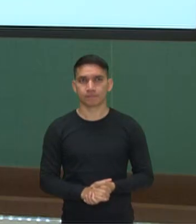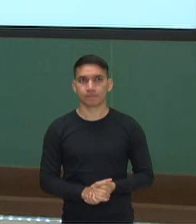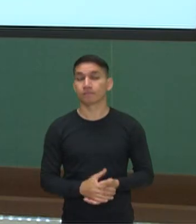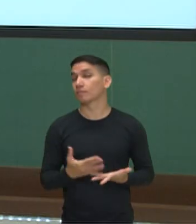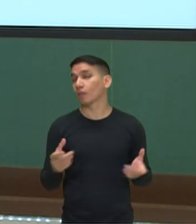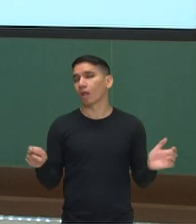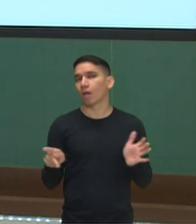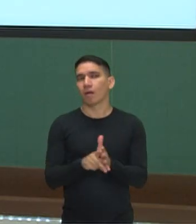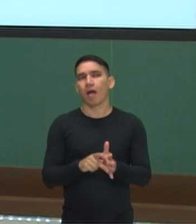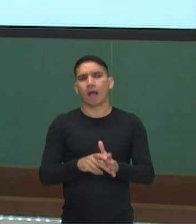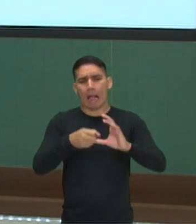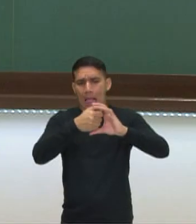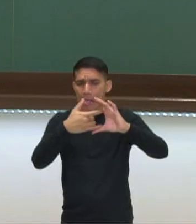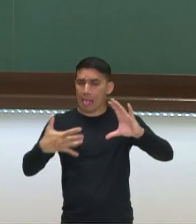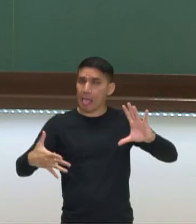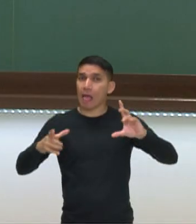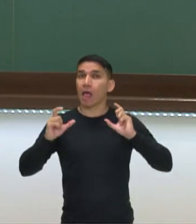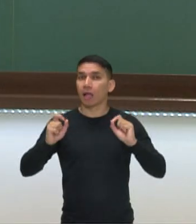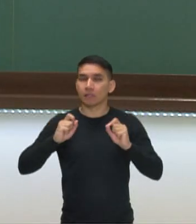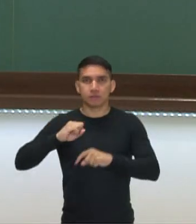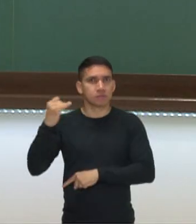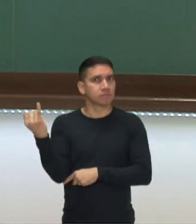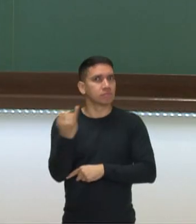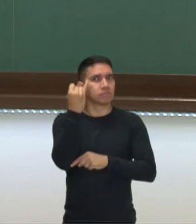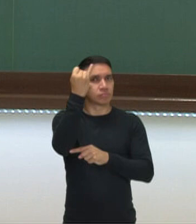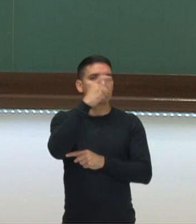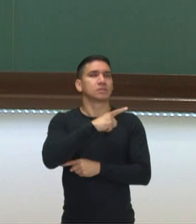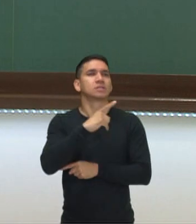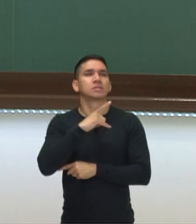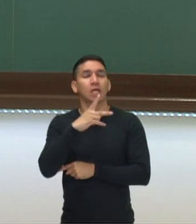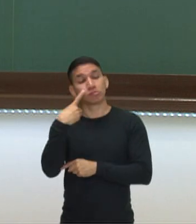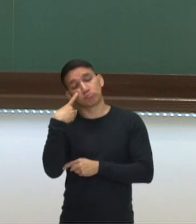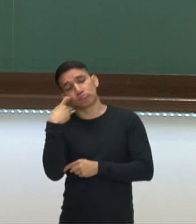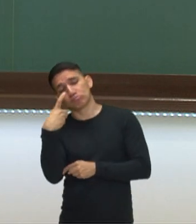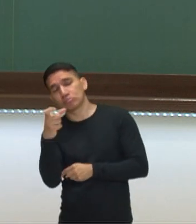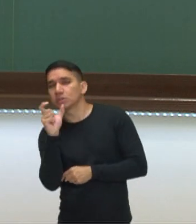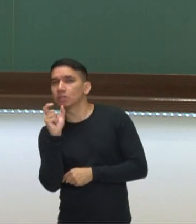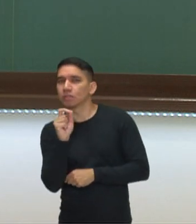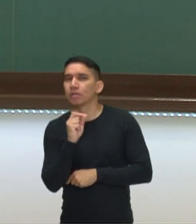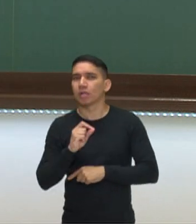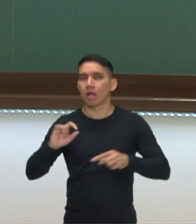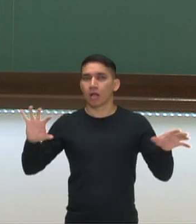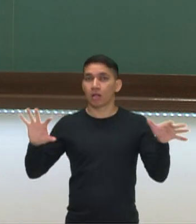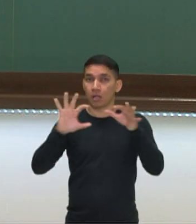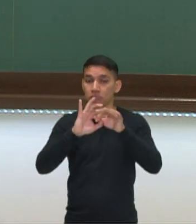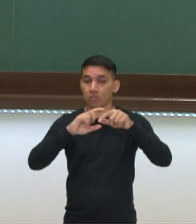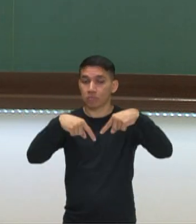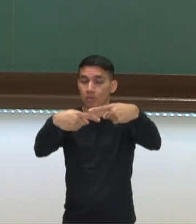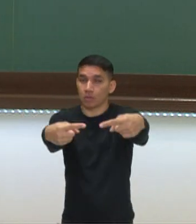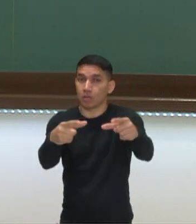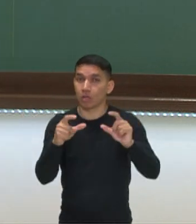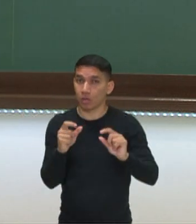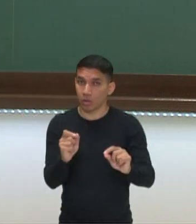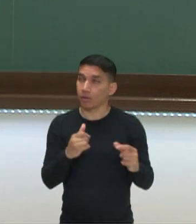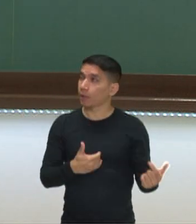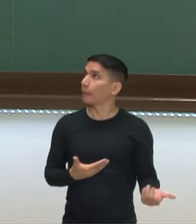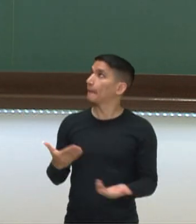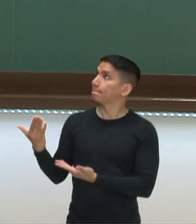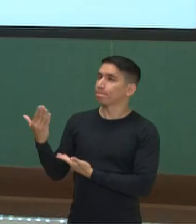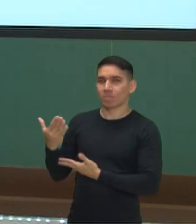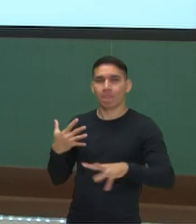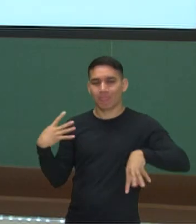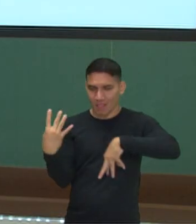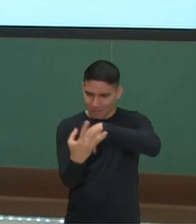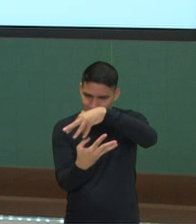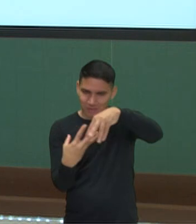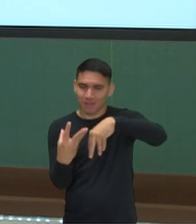Uma característica muito importante, muito interessante da reprodução sexuada é que ela